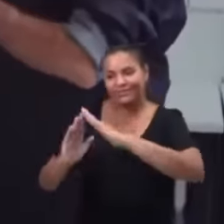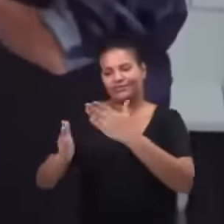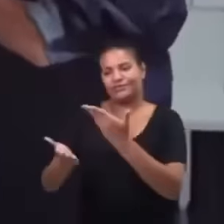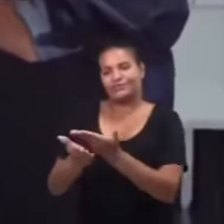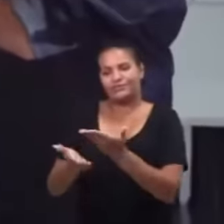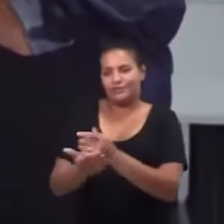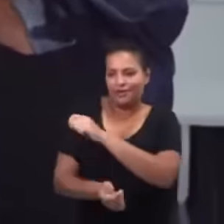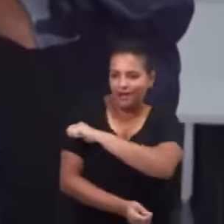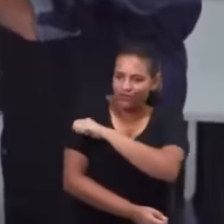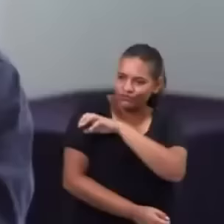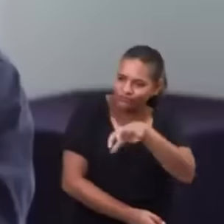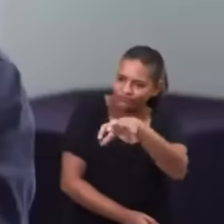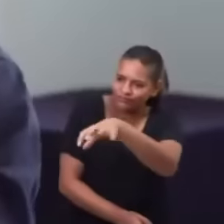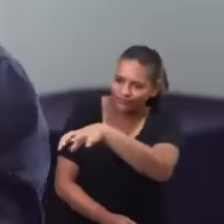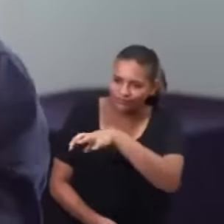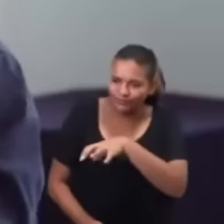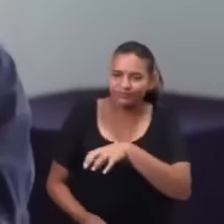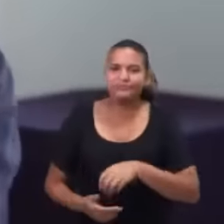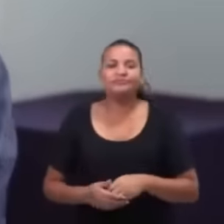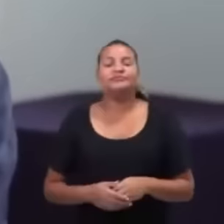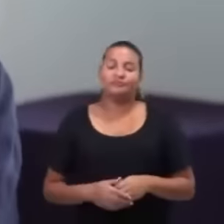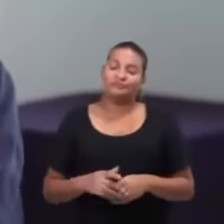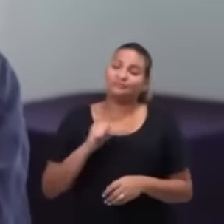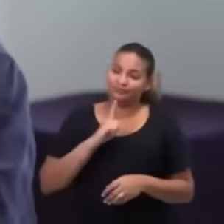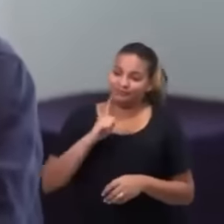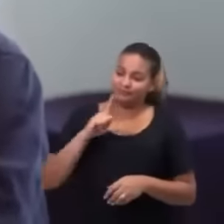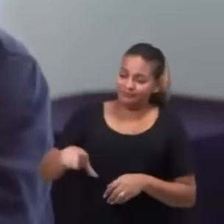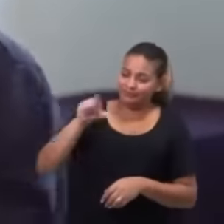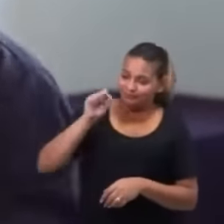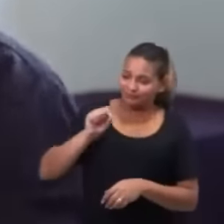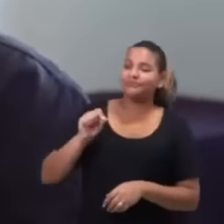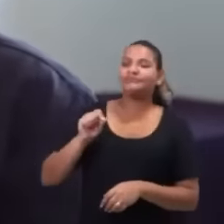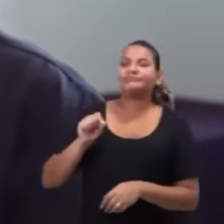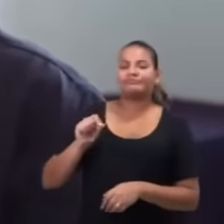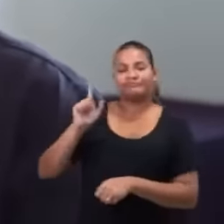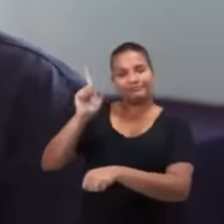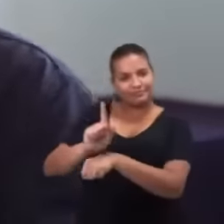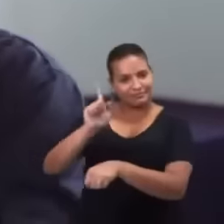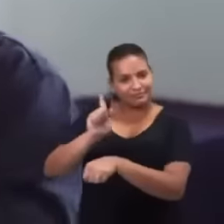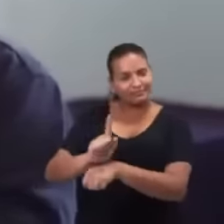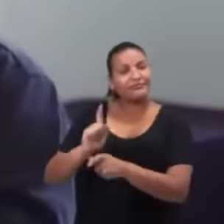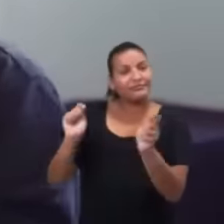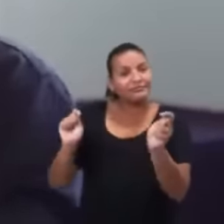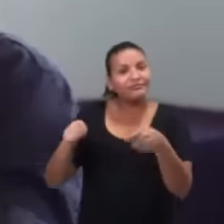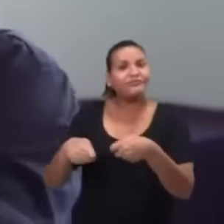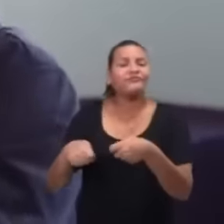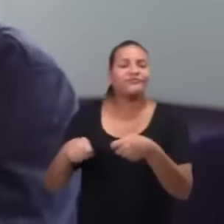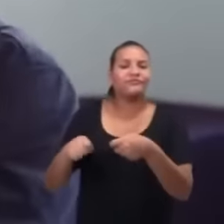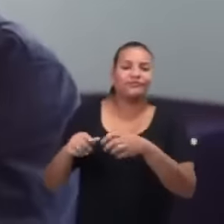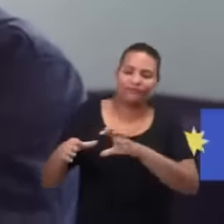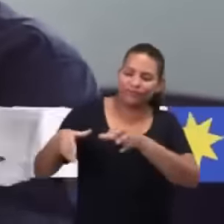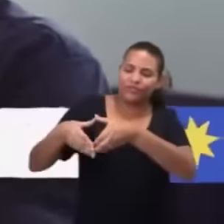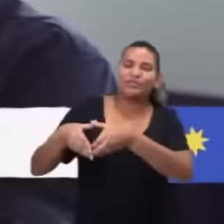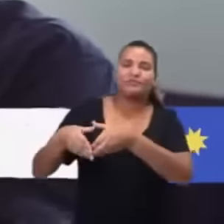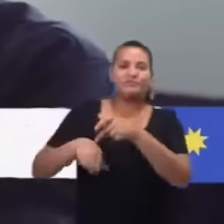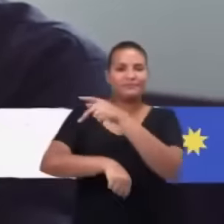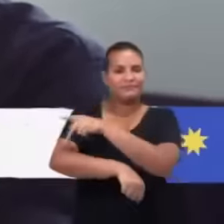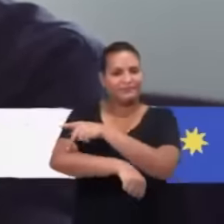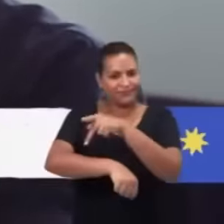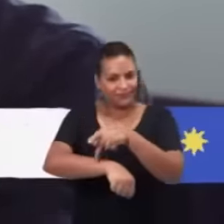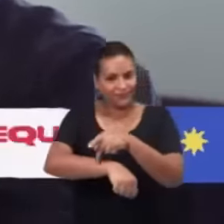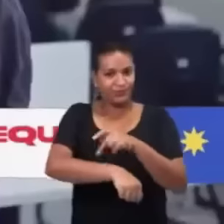tem condições de montar a sua equipe, pelo menos a sua equipe pedagógica. O coordenador, que também está dentro do banco e